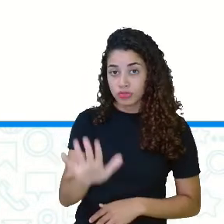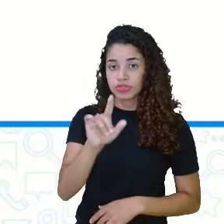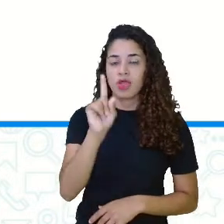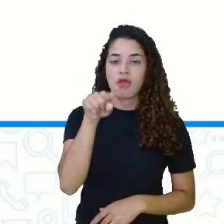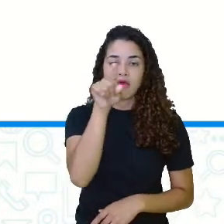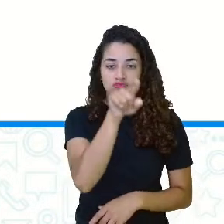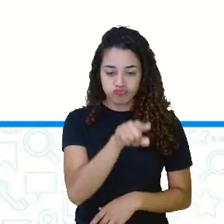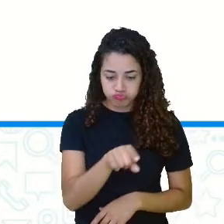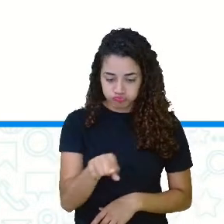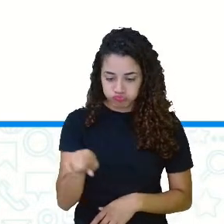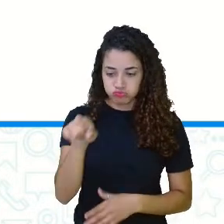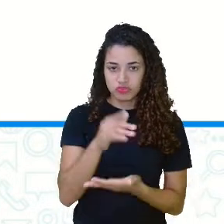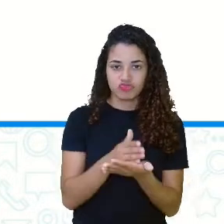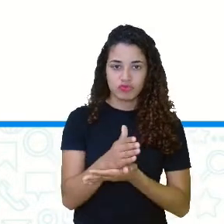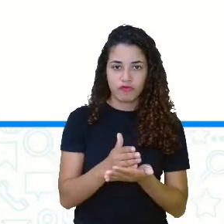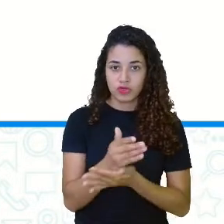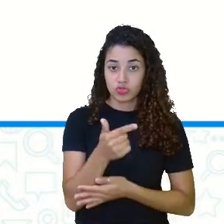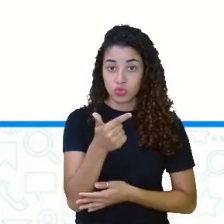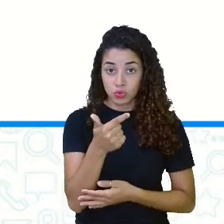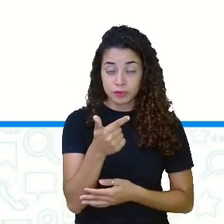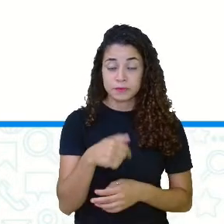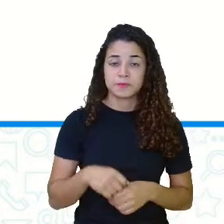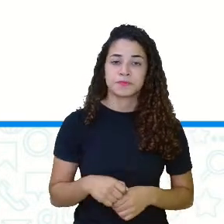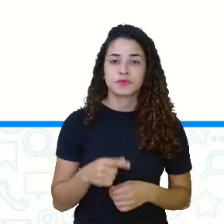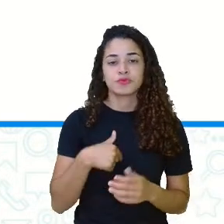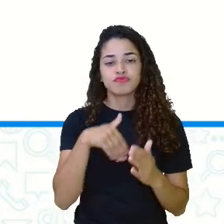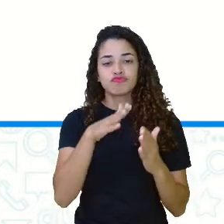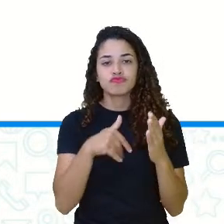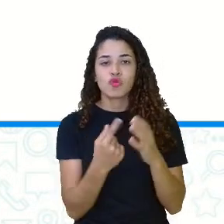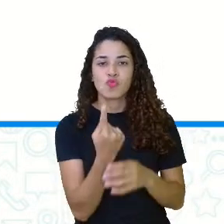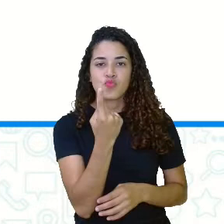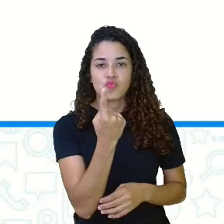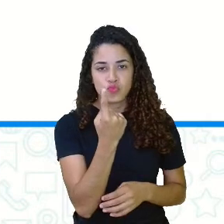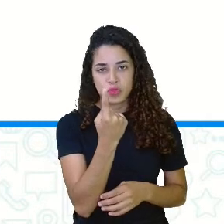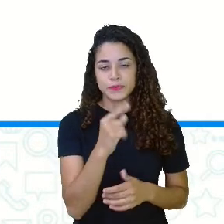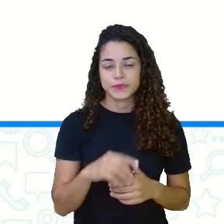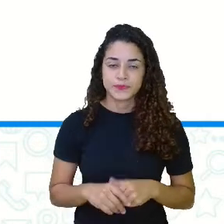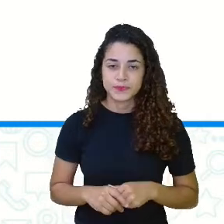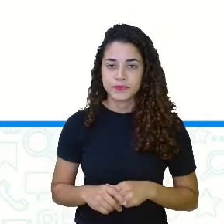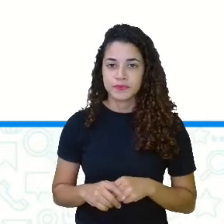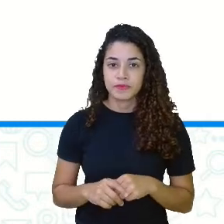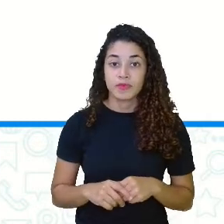círculo dividido em 2 partes e eu pintei uma parte só,